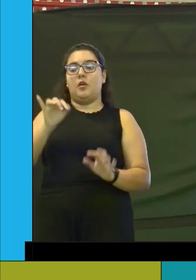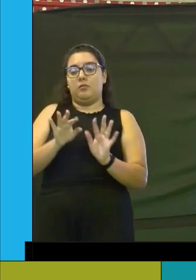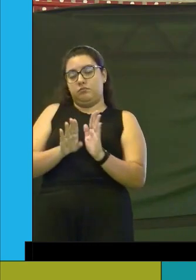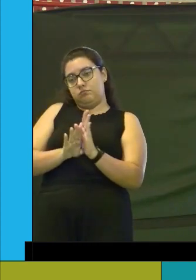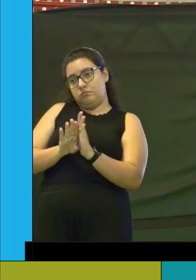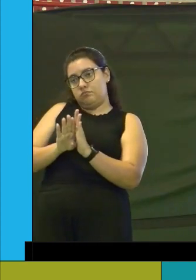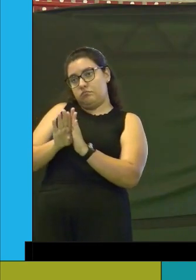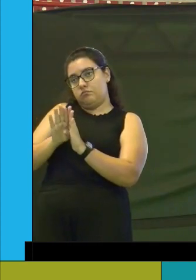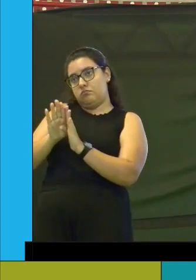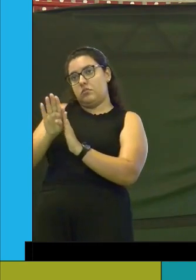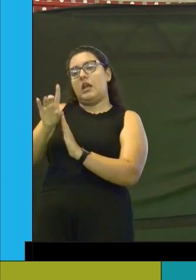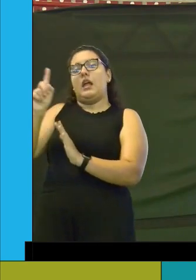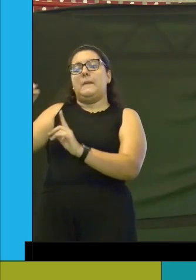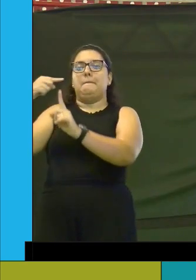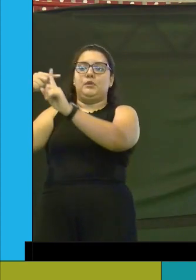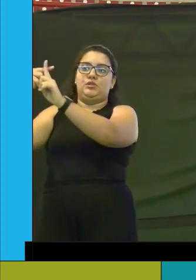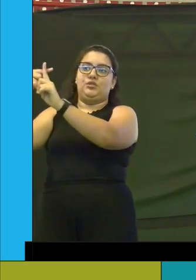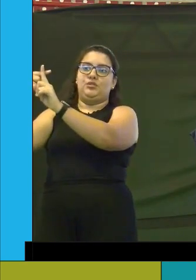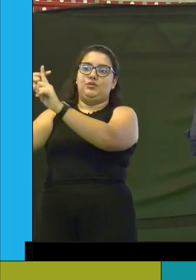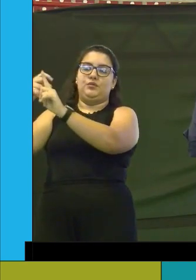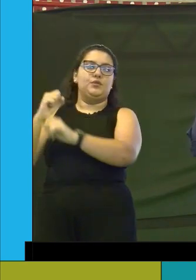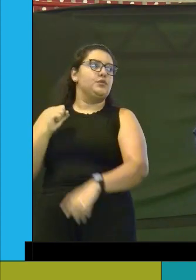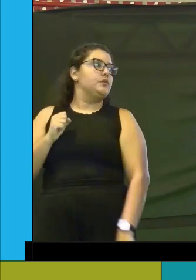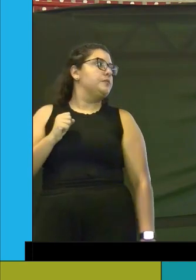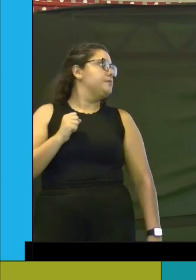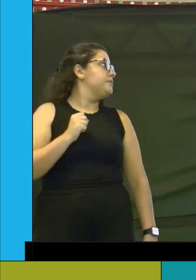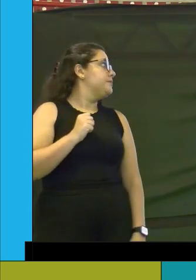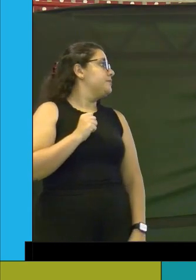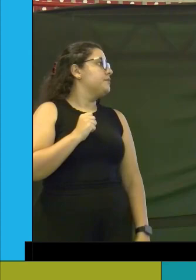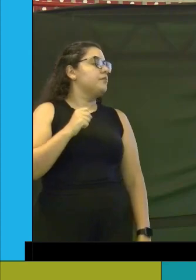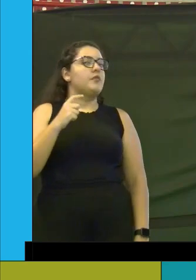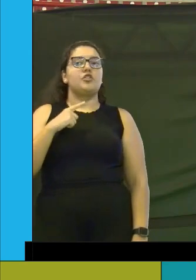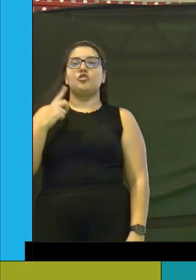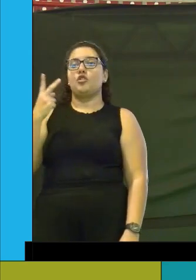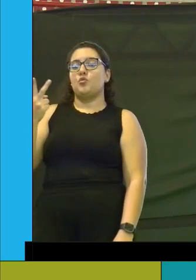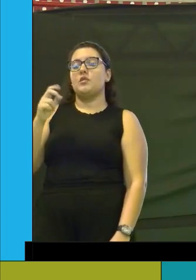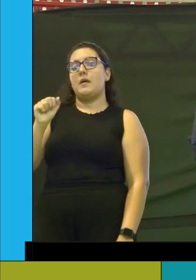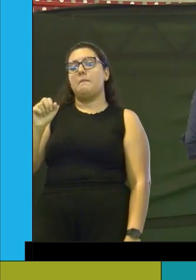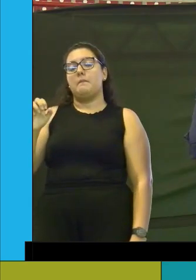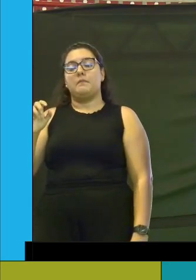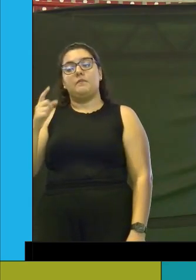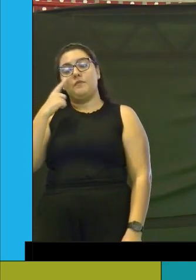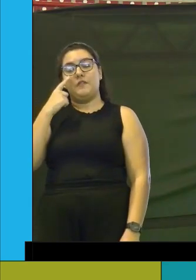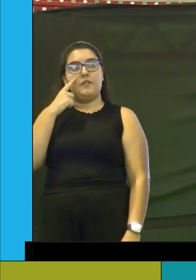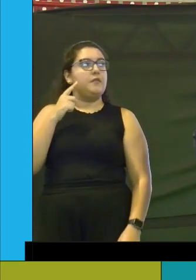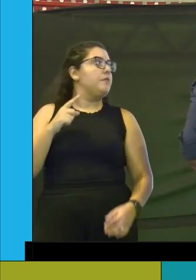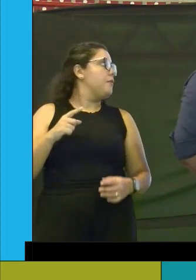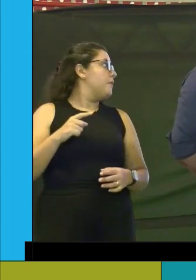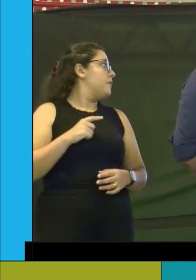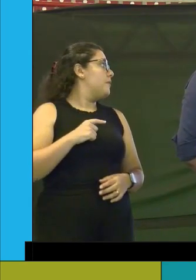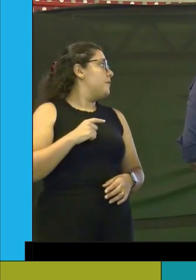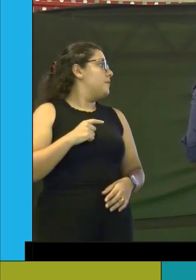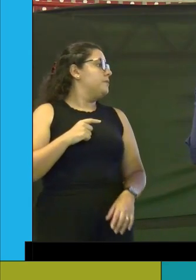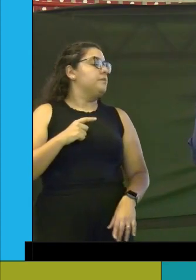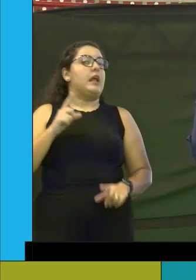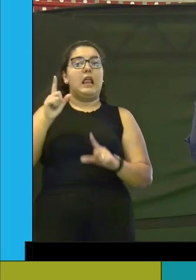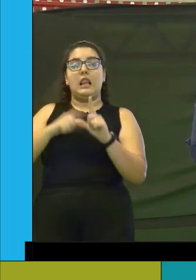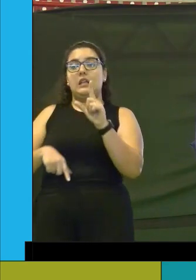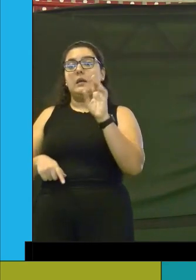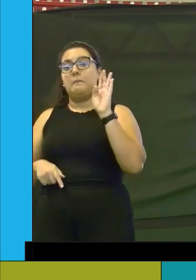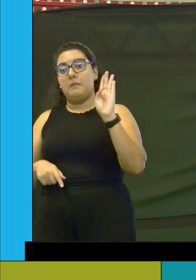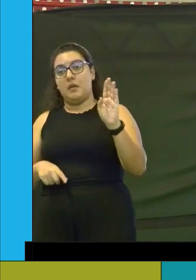cresce, o B é positivo. Nós tínhamos 2 opções. Pode ser a letra